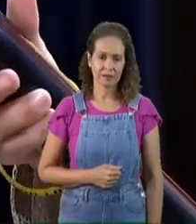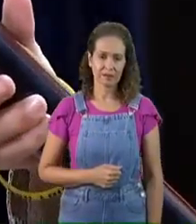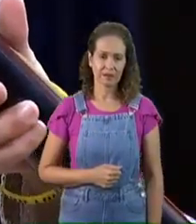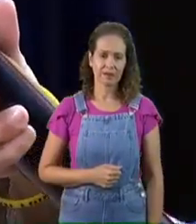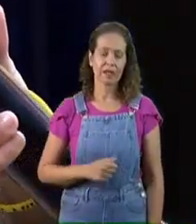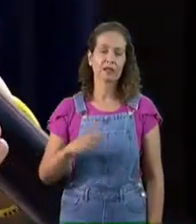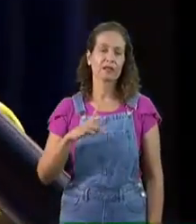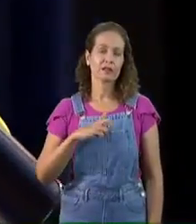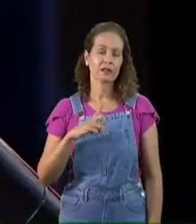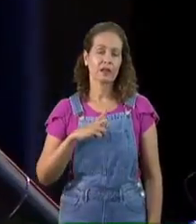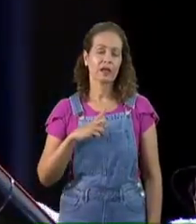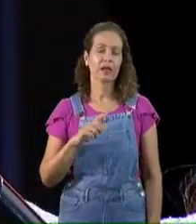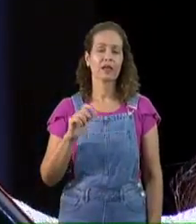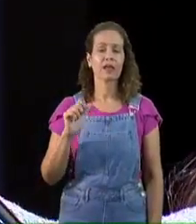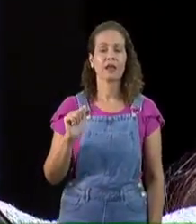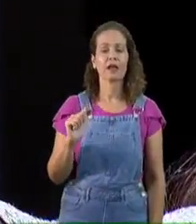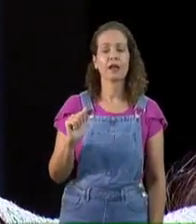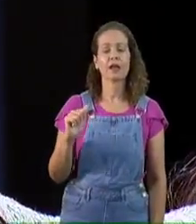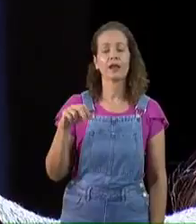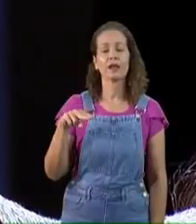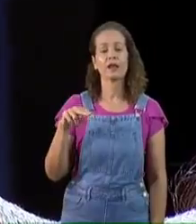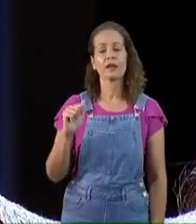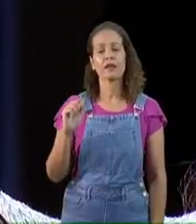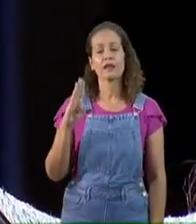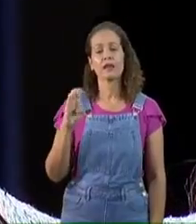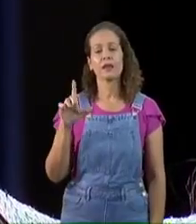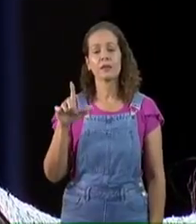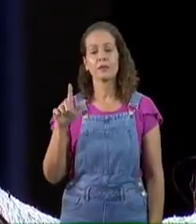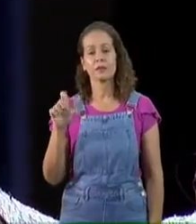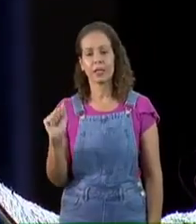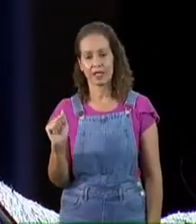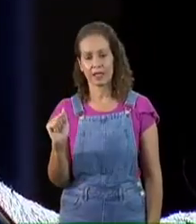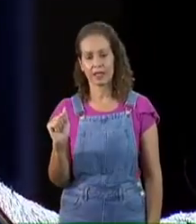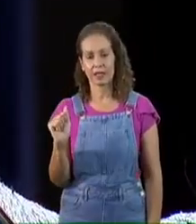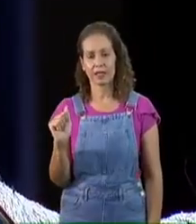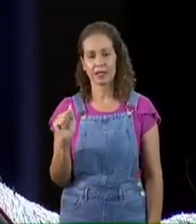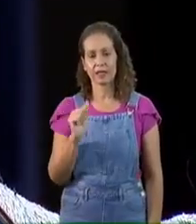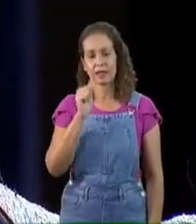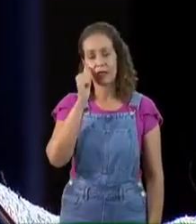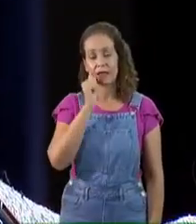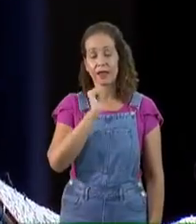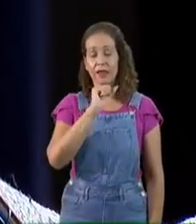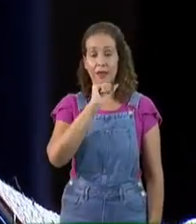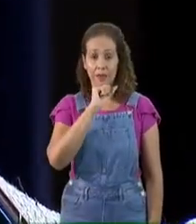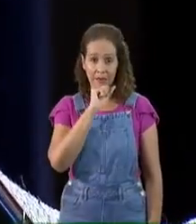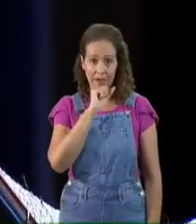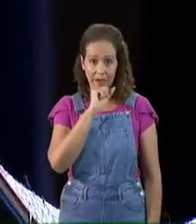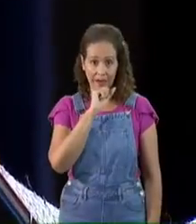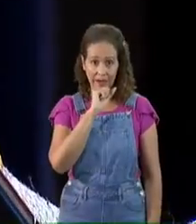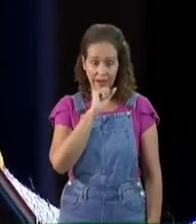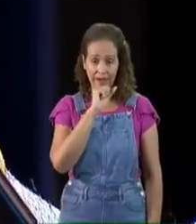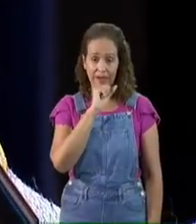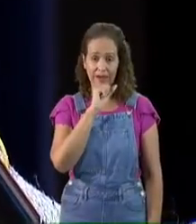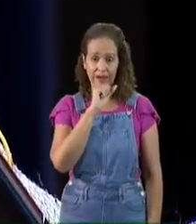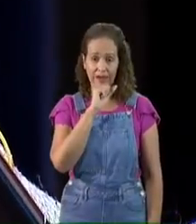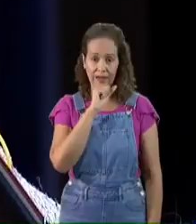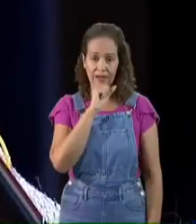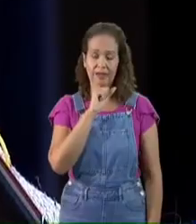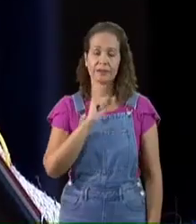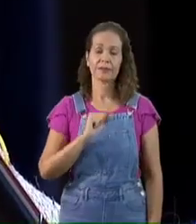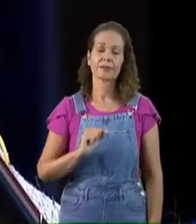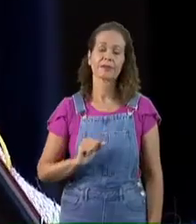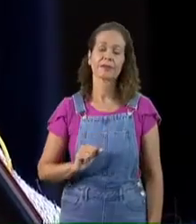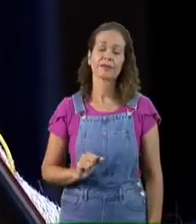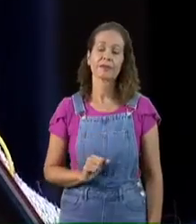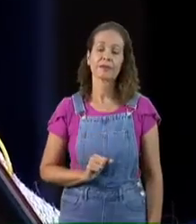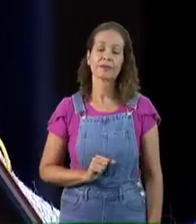e White, Seninho, porque a Arabella é a mãe dos todos os dos gatos. Assim, ela só bolou White,